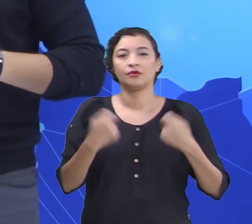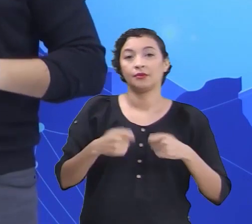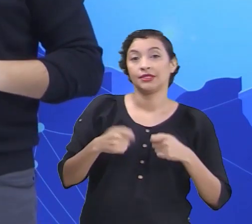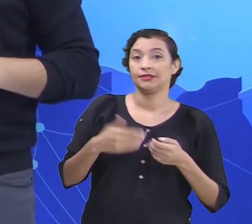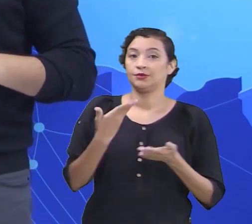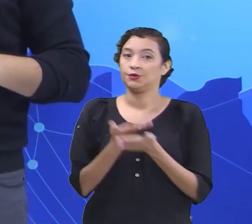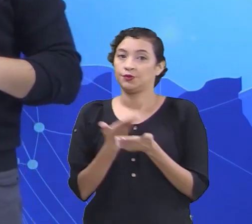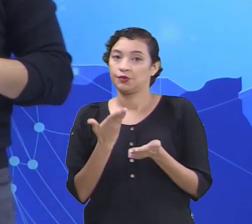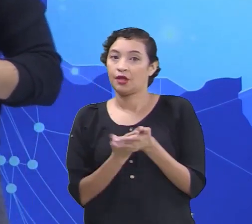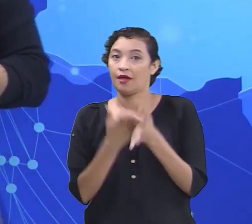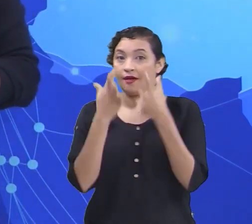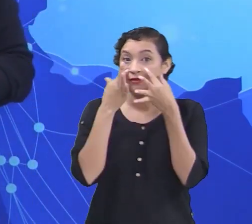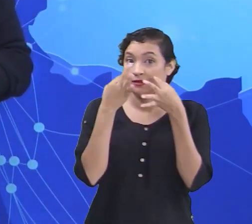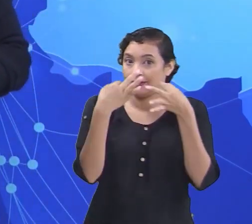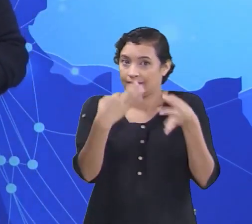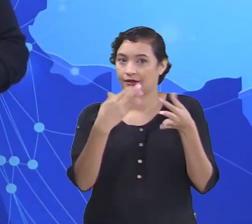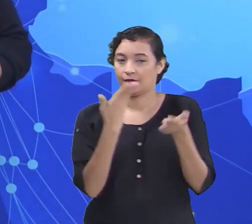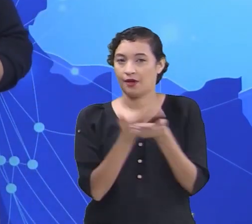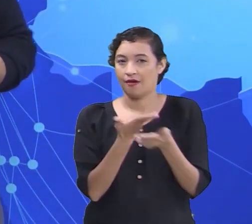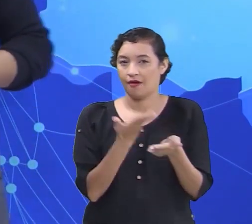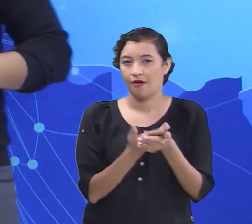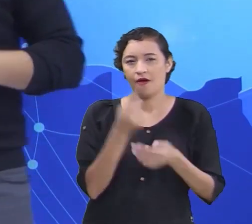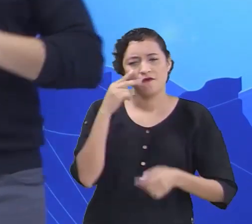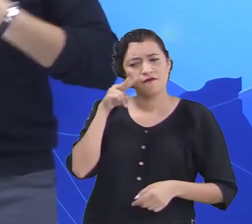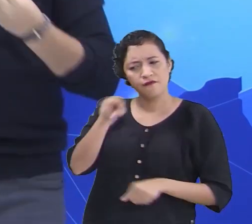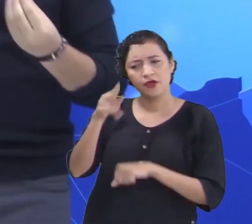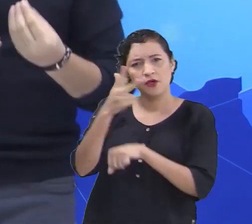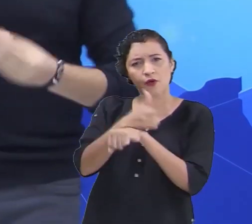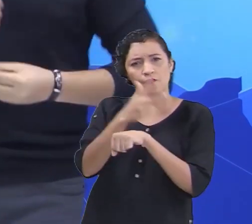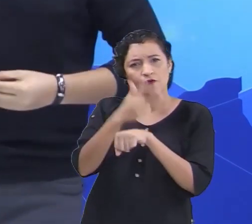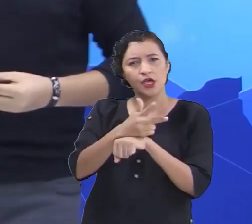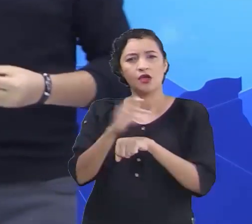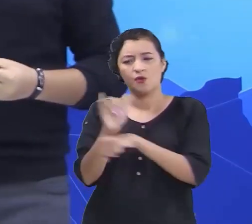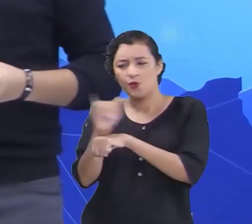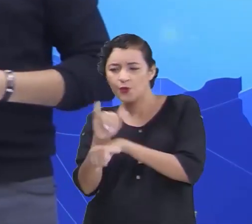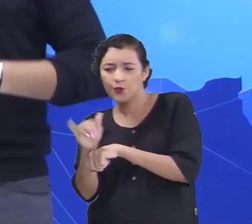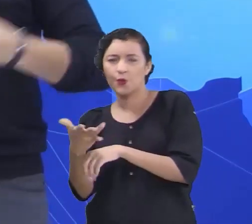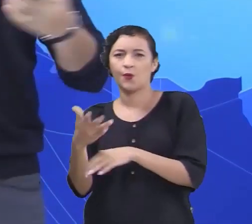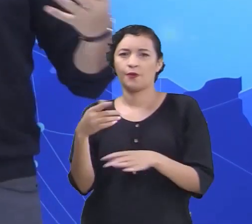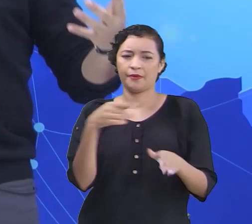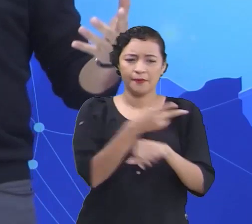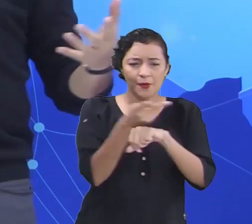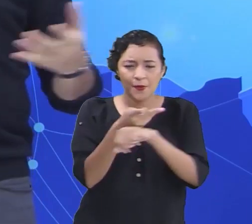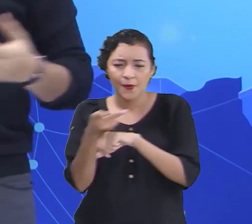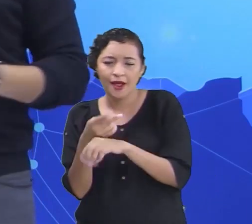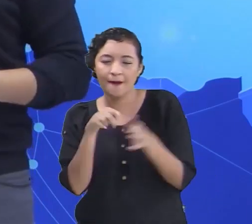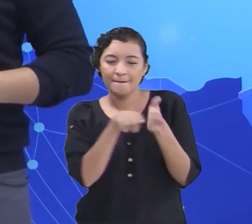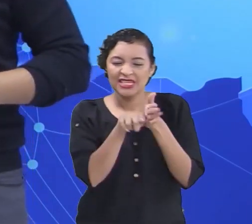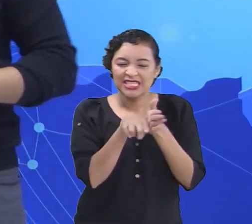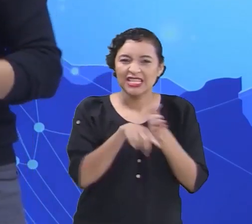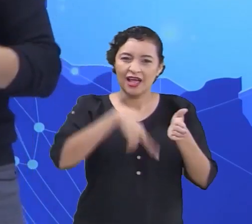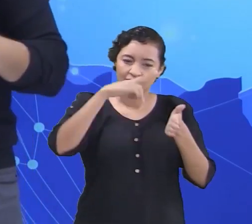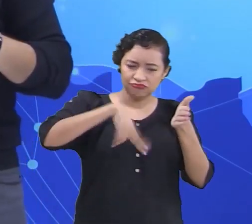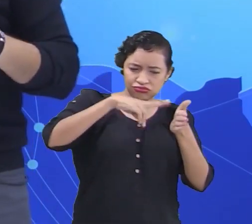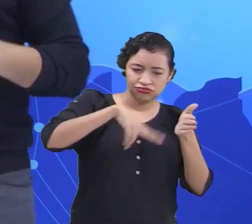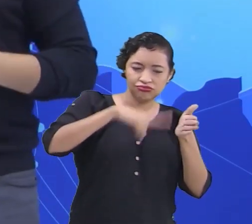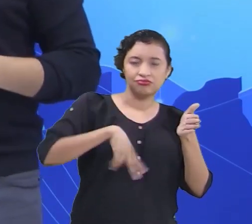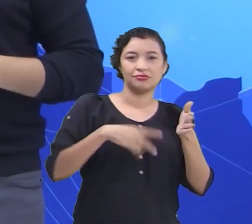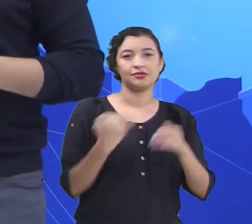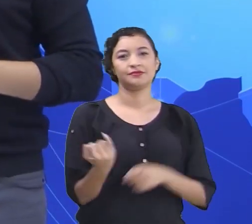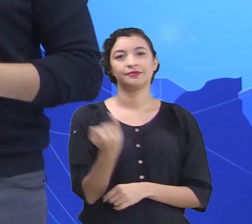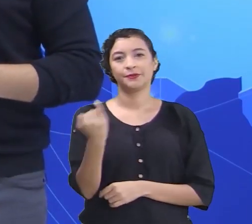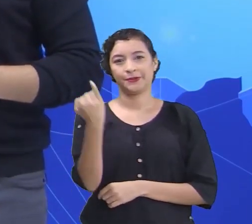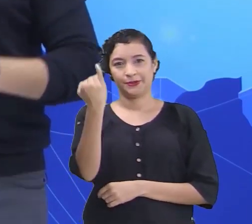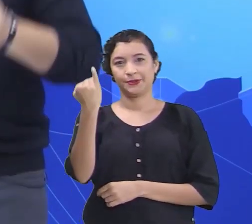vamos prestar atenção na nossa aula, vamos ver os nossos vídeos, vamos procurar vídeo no YouTube, vamos procurar assunto, vamos atualizar as leituras. Isso é importante